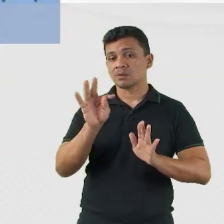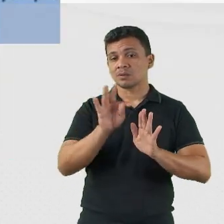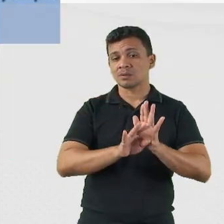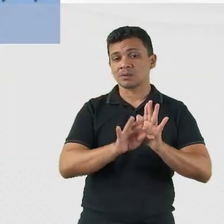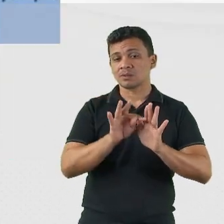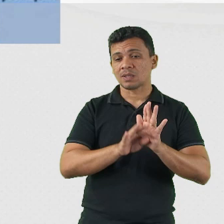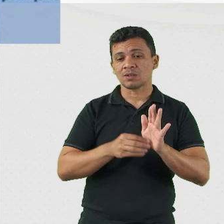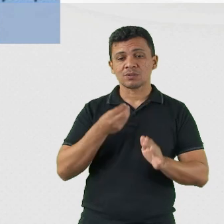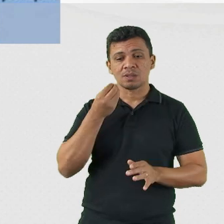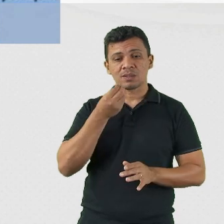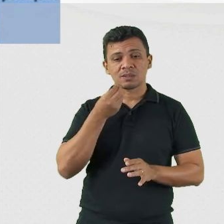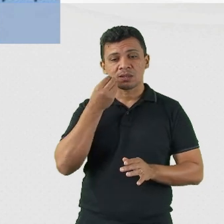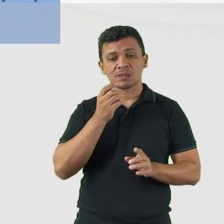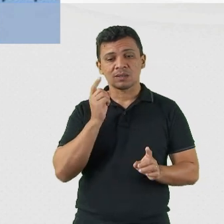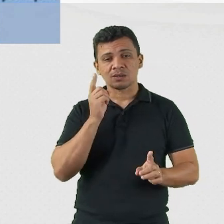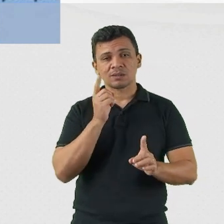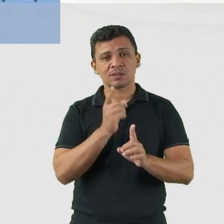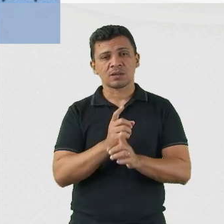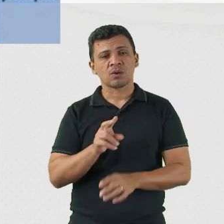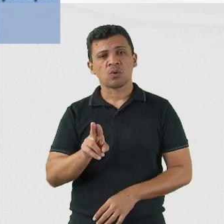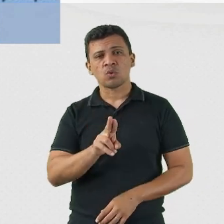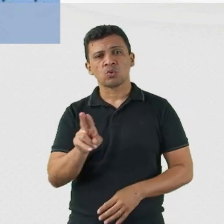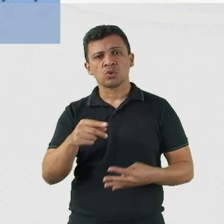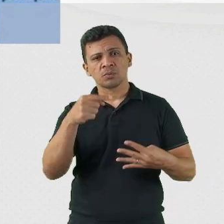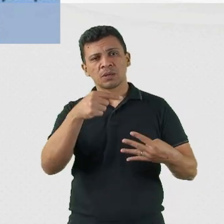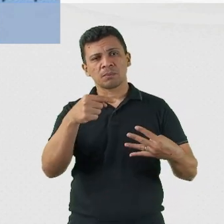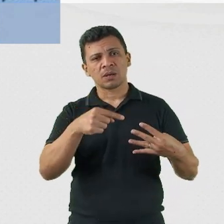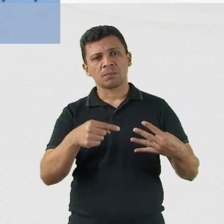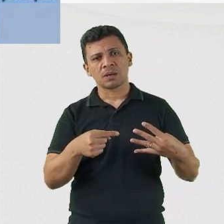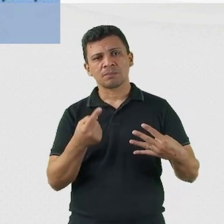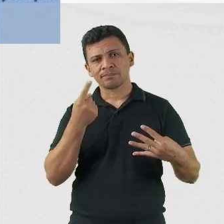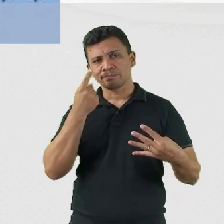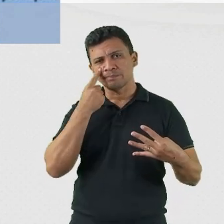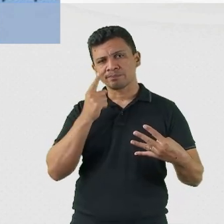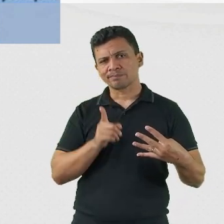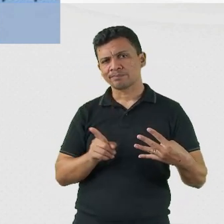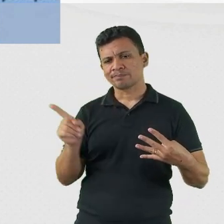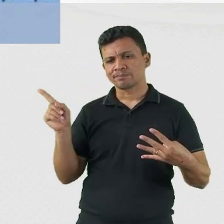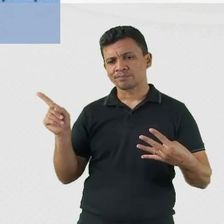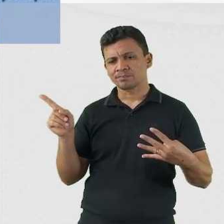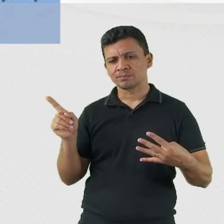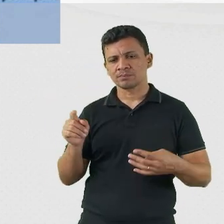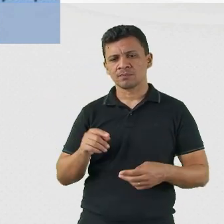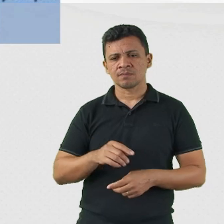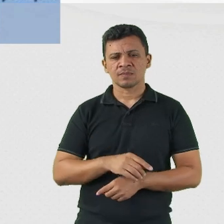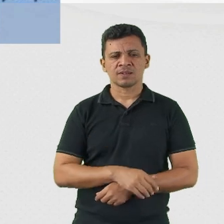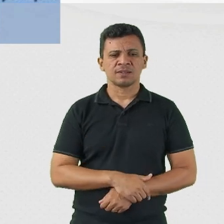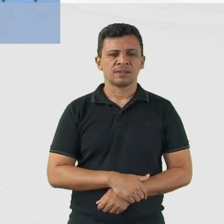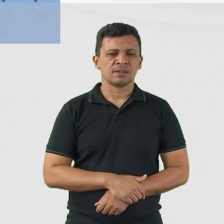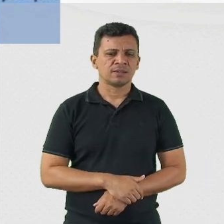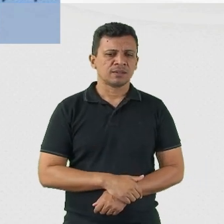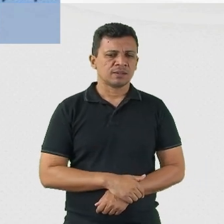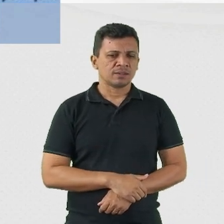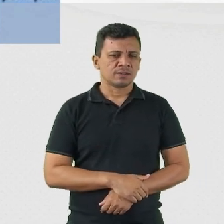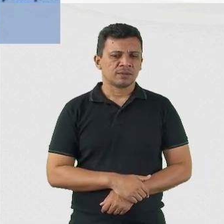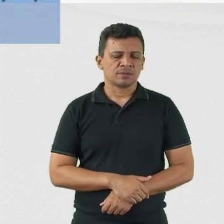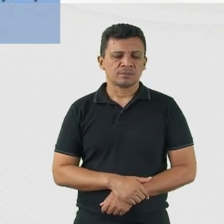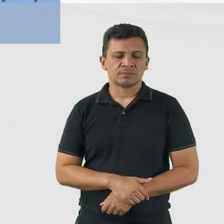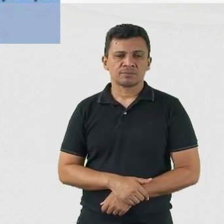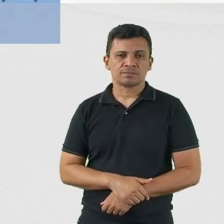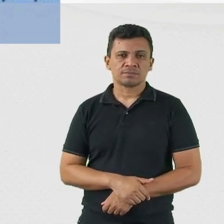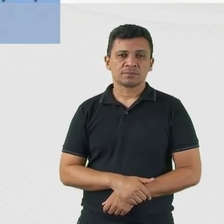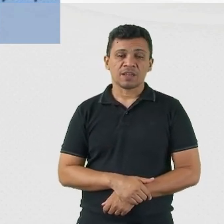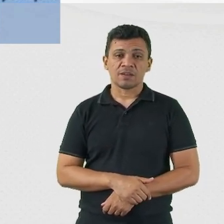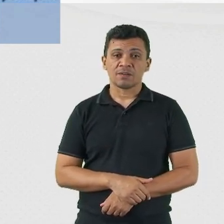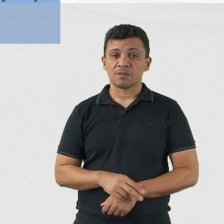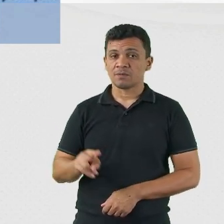tentar identificar qual o nome que nós podemos observar. Então, nós temos ali, in Venice, Italy, em